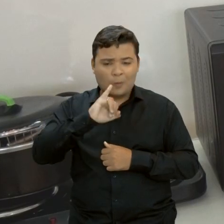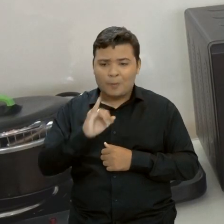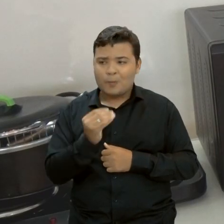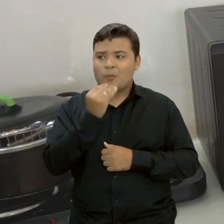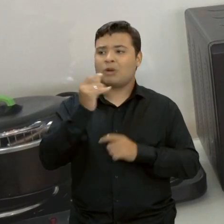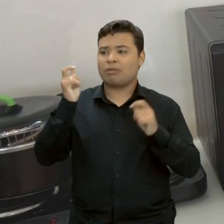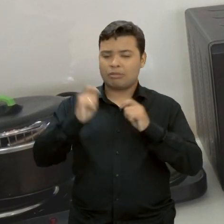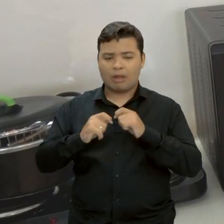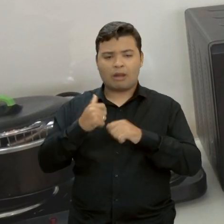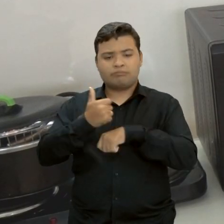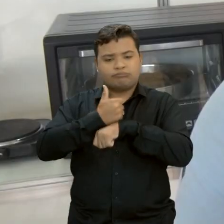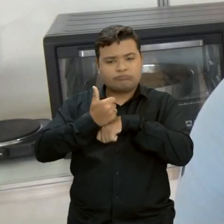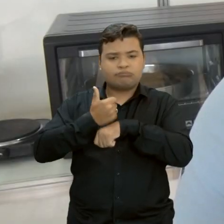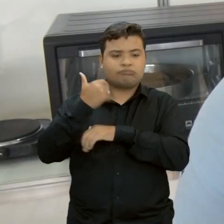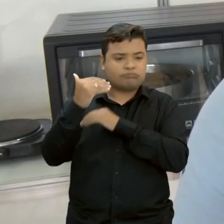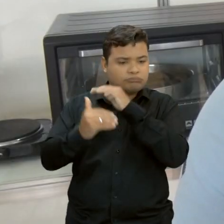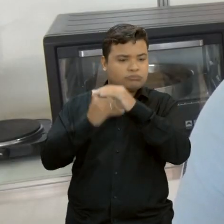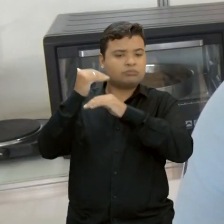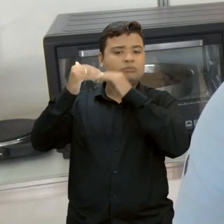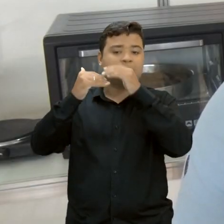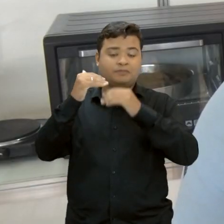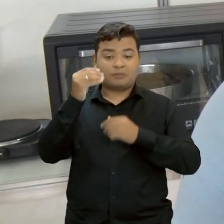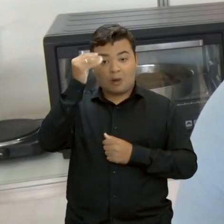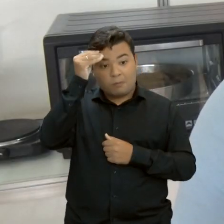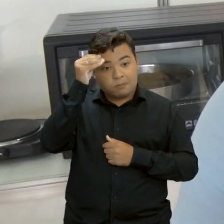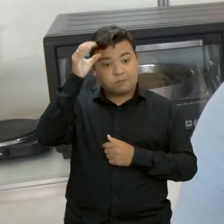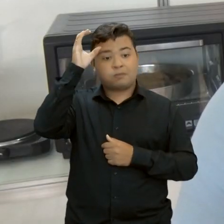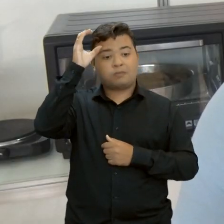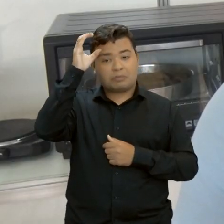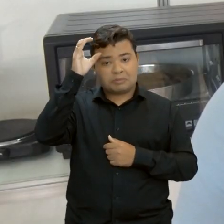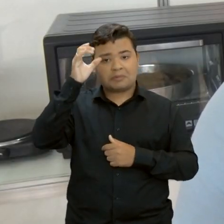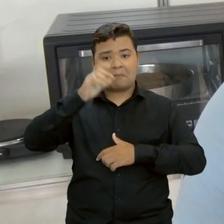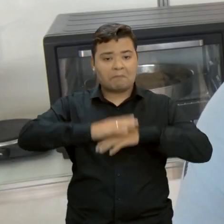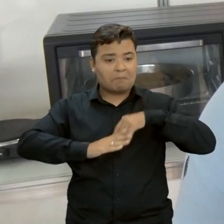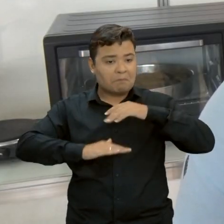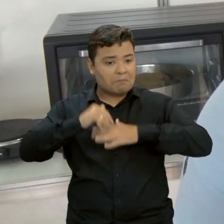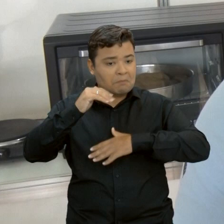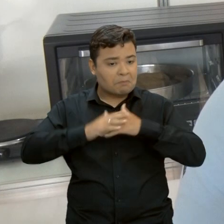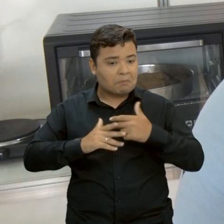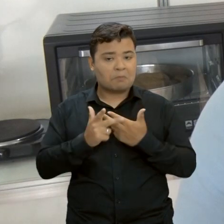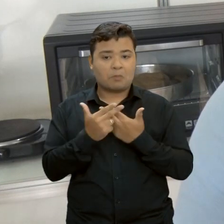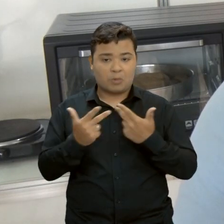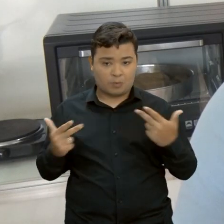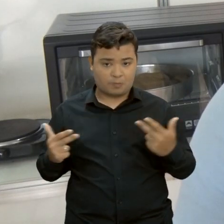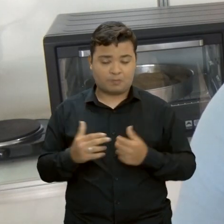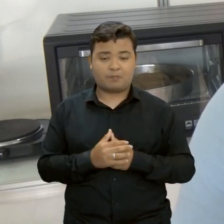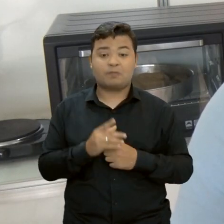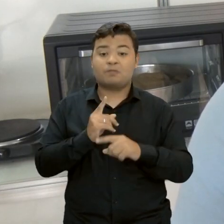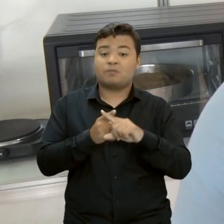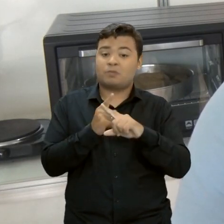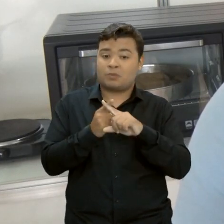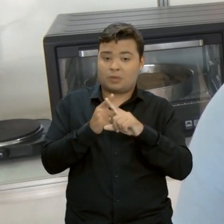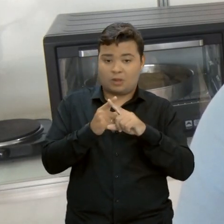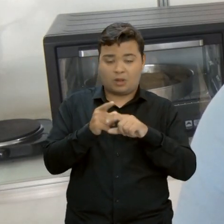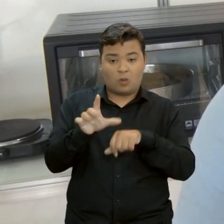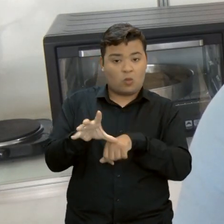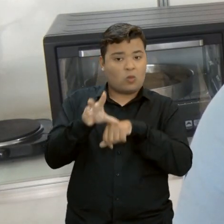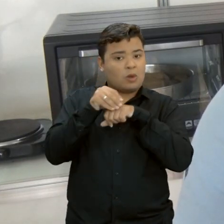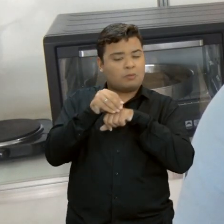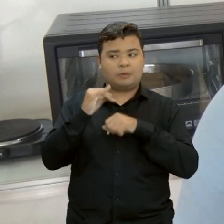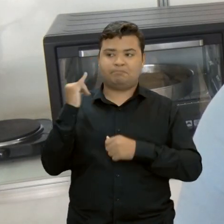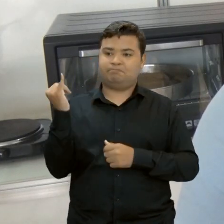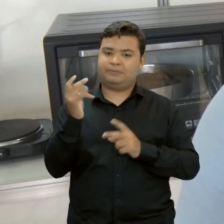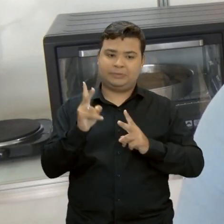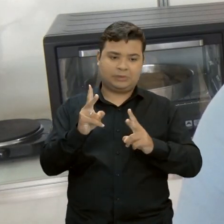crescendo profissionalmente, tendo novos conhecimentos, novas práticas, porque o conhecimento nunca é demais.